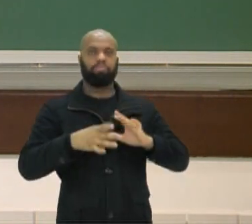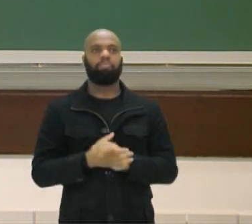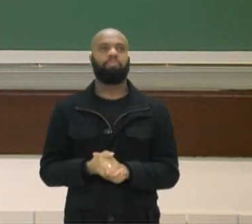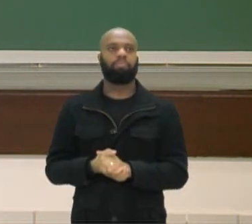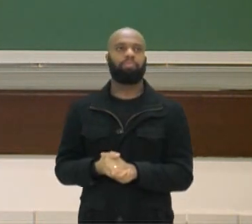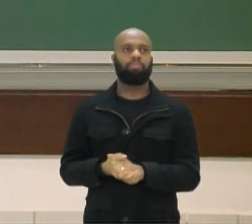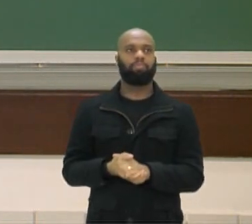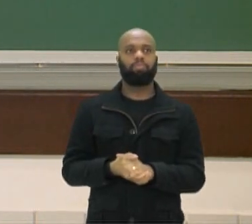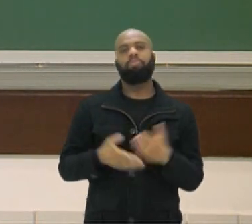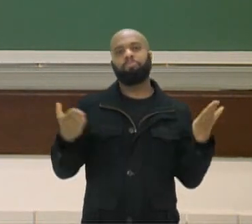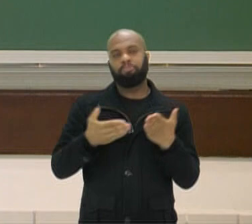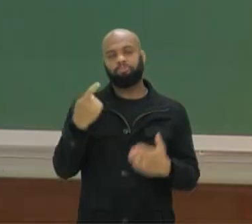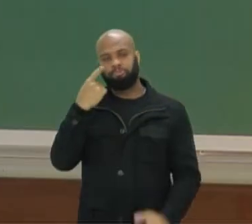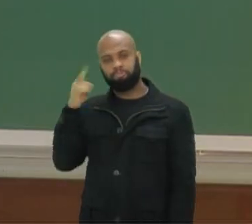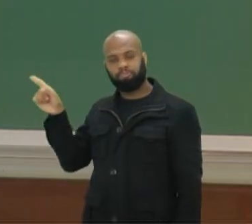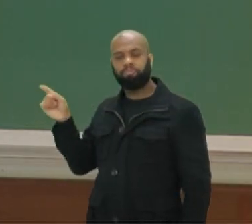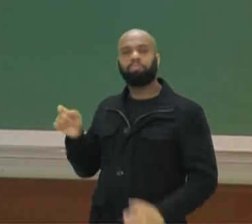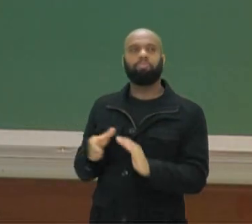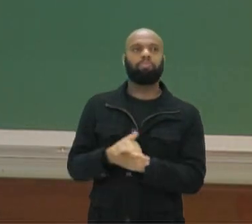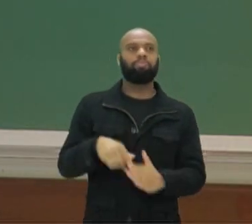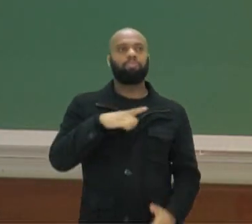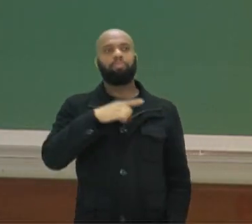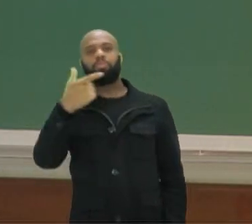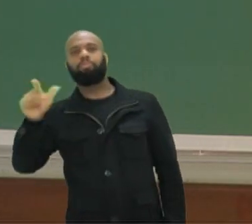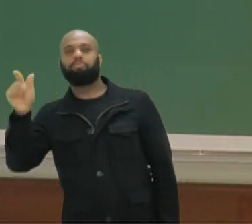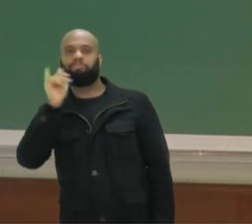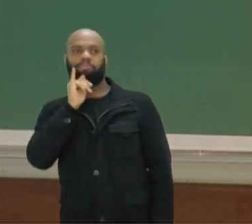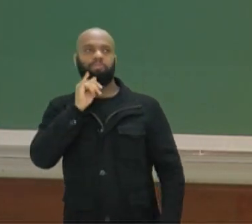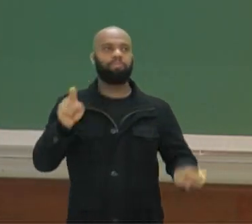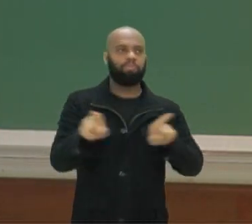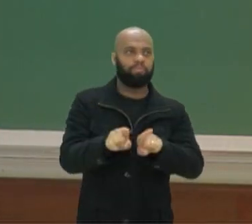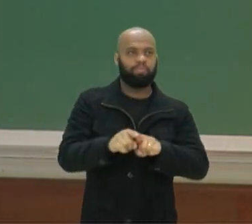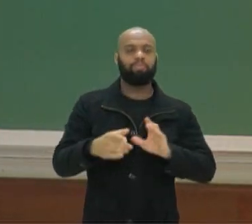Que é justamente o que a gente vai colocar aqui, ó, em mais um exemplo.